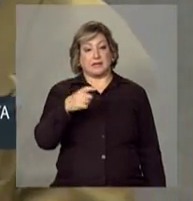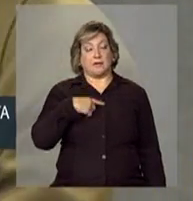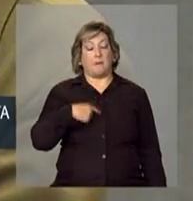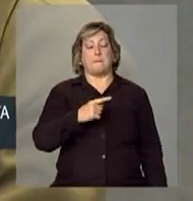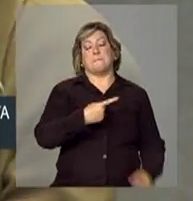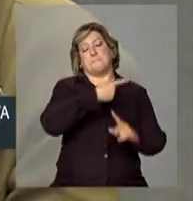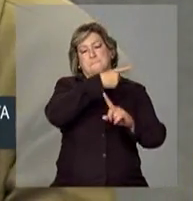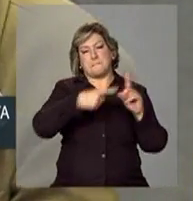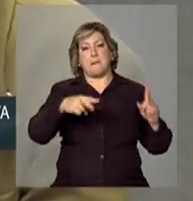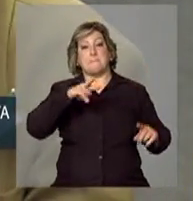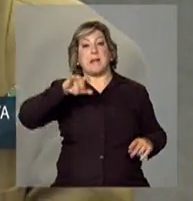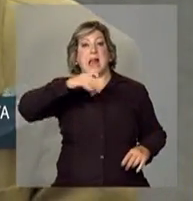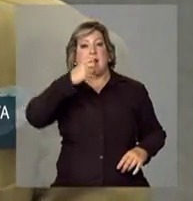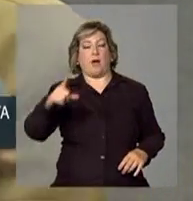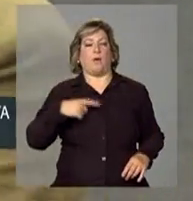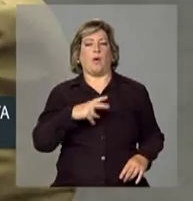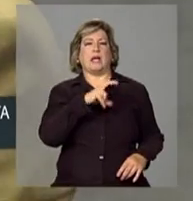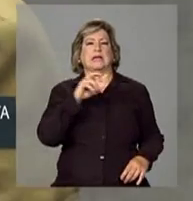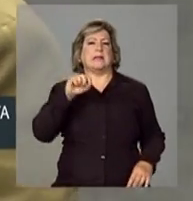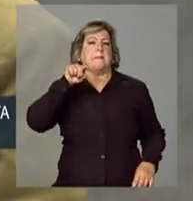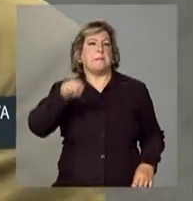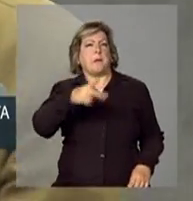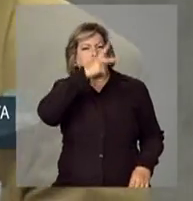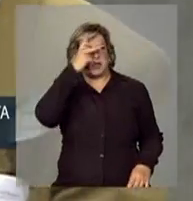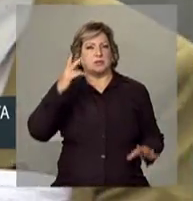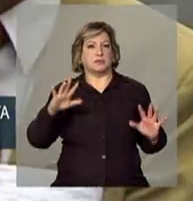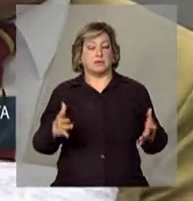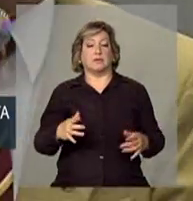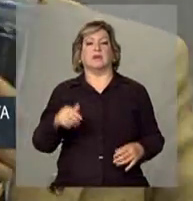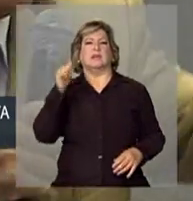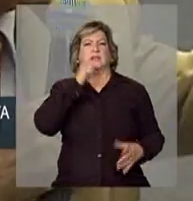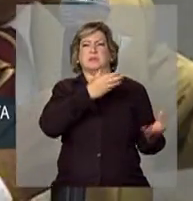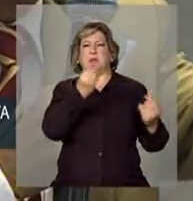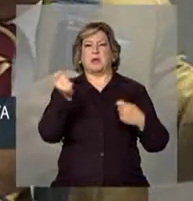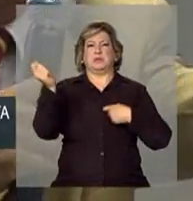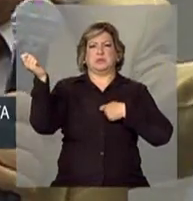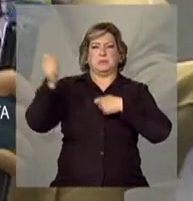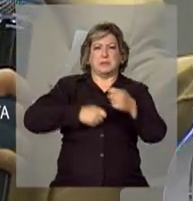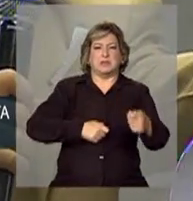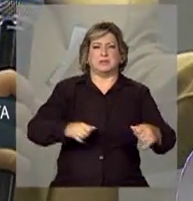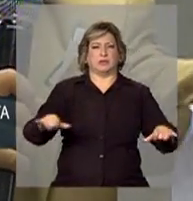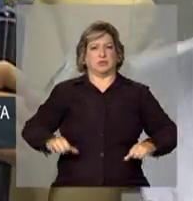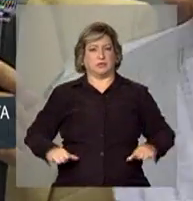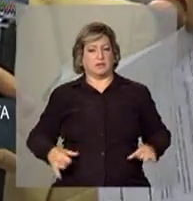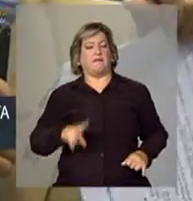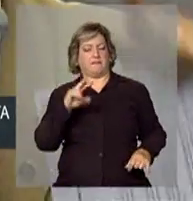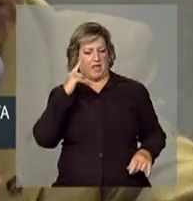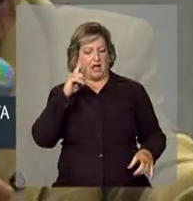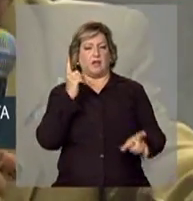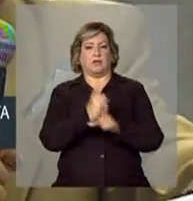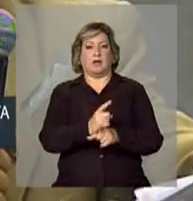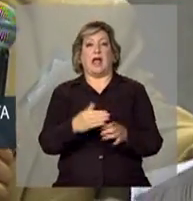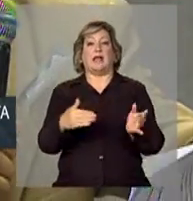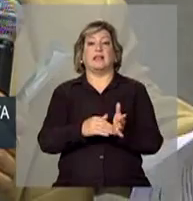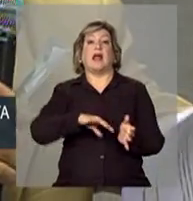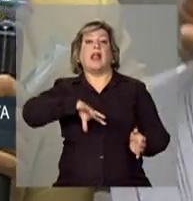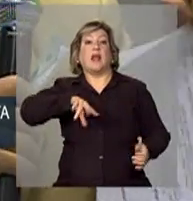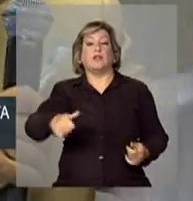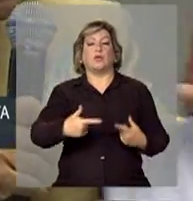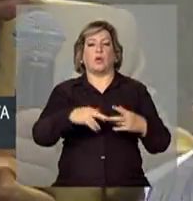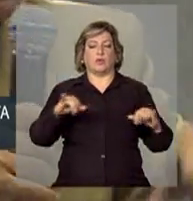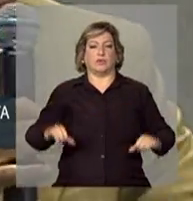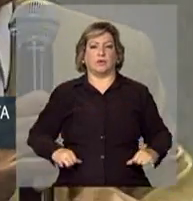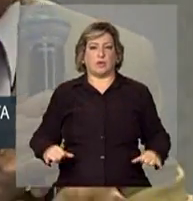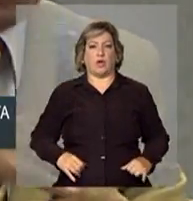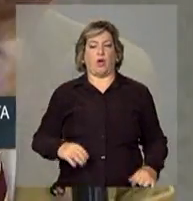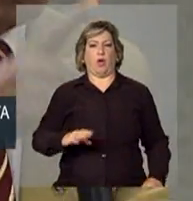mais jovens e bonitas, mais até estupradas e roubadas, vão encontrar até ladrões,